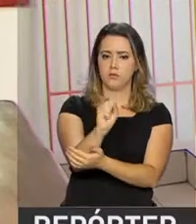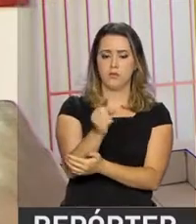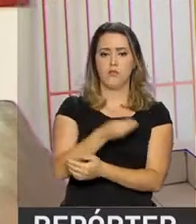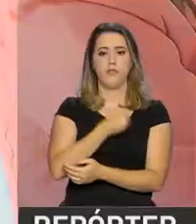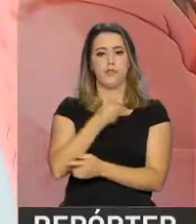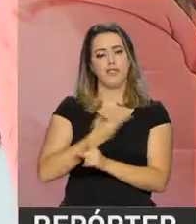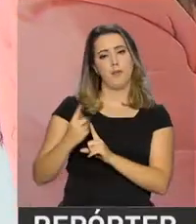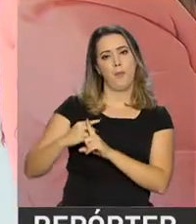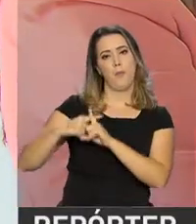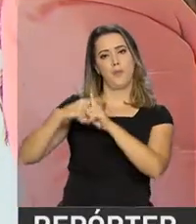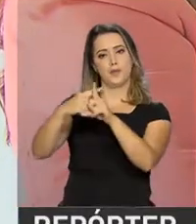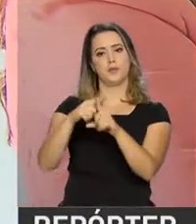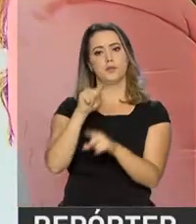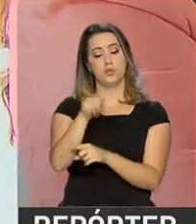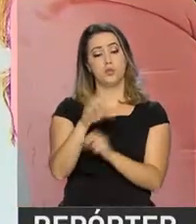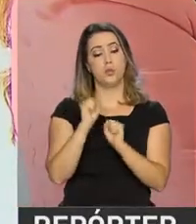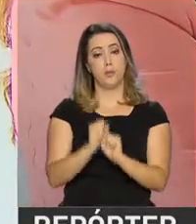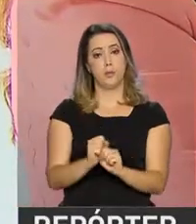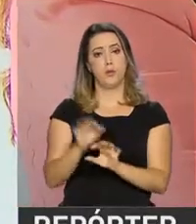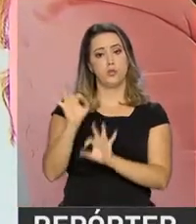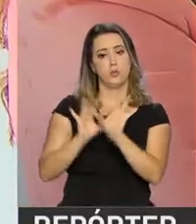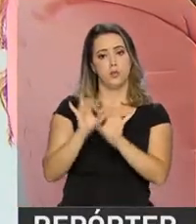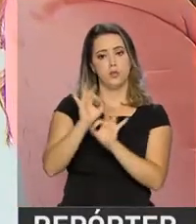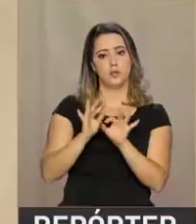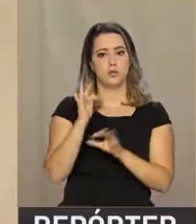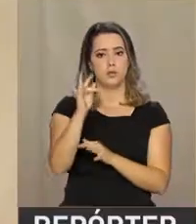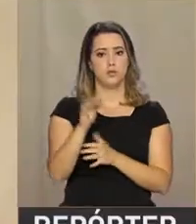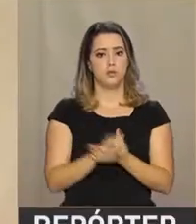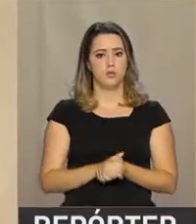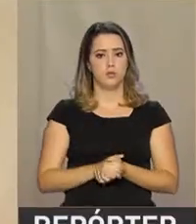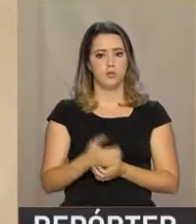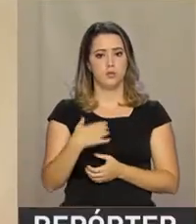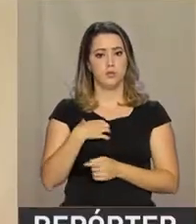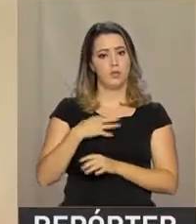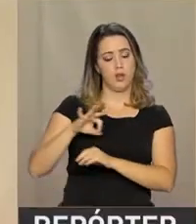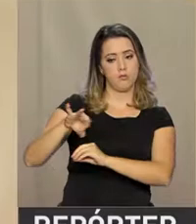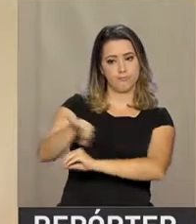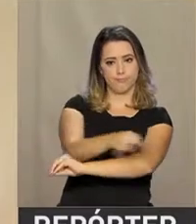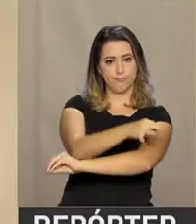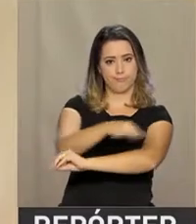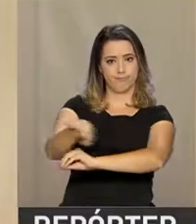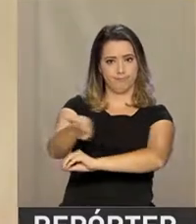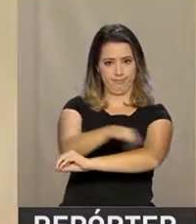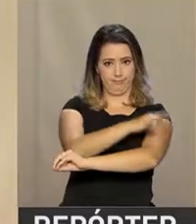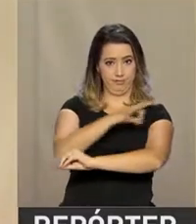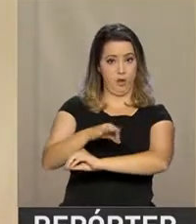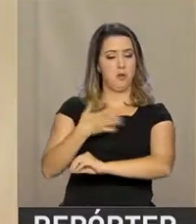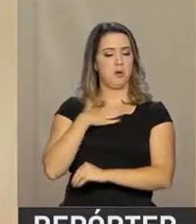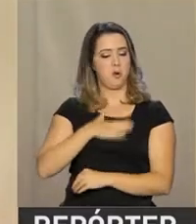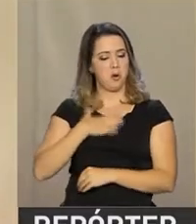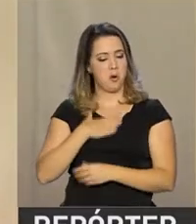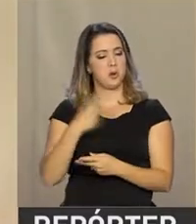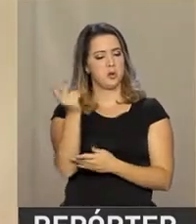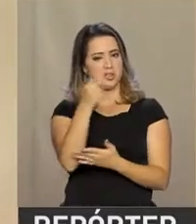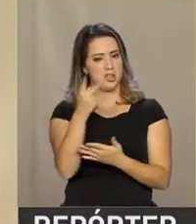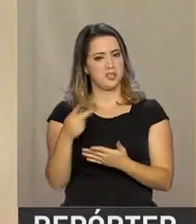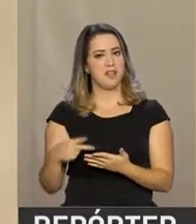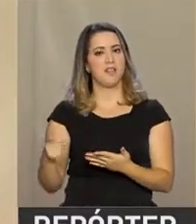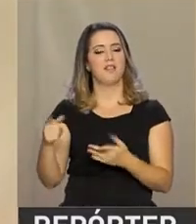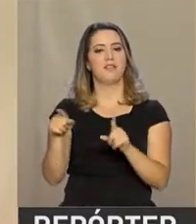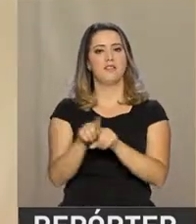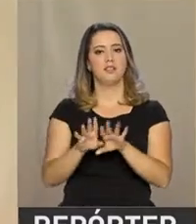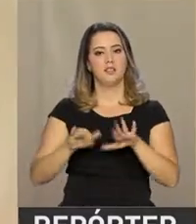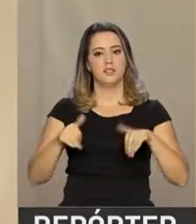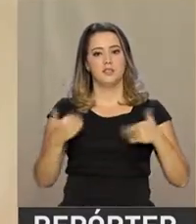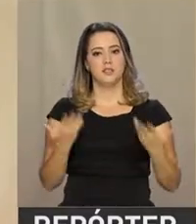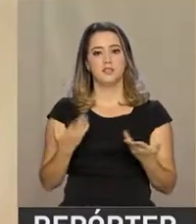positiva leonardo já pode planejar um futuro que é arquiteto que eu gosto muito de desenho tão